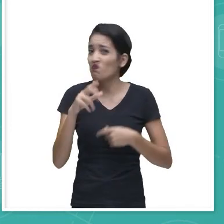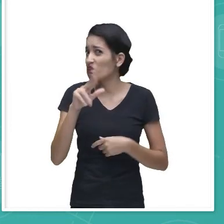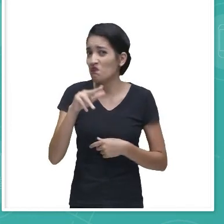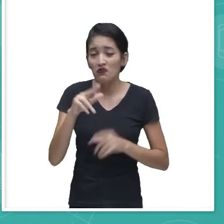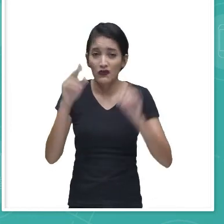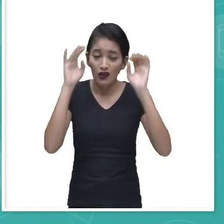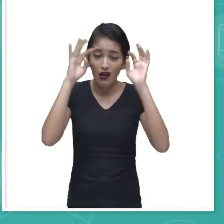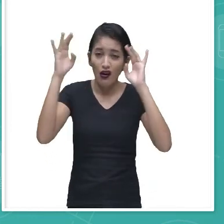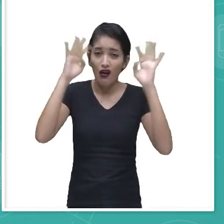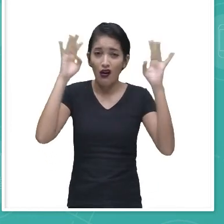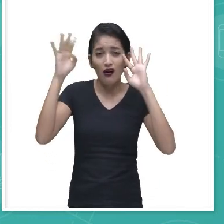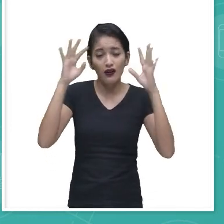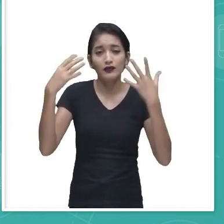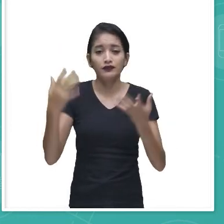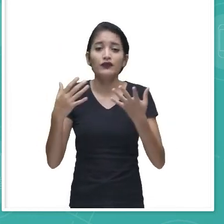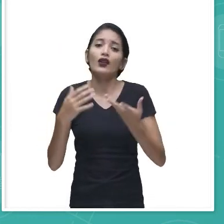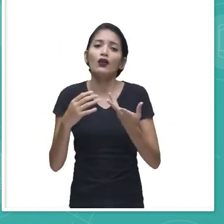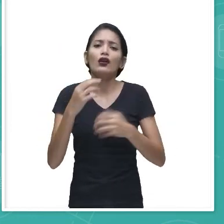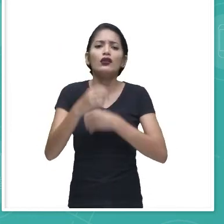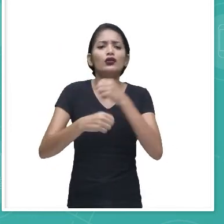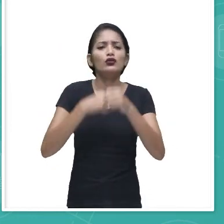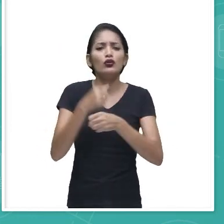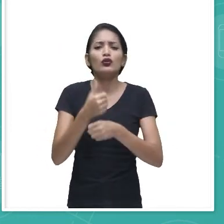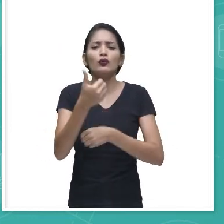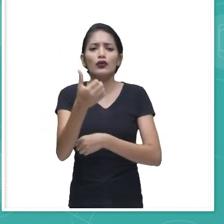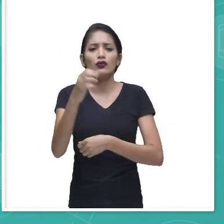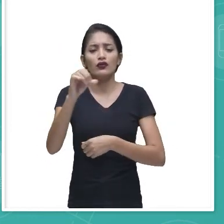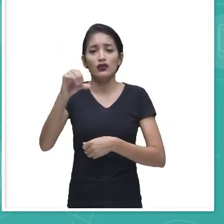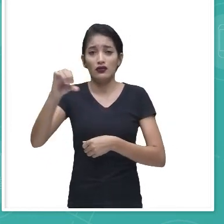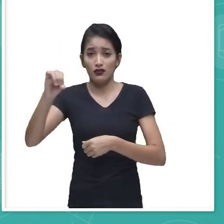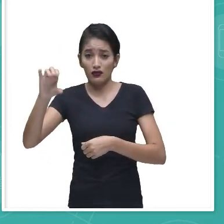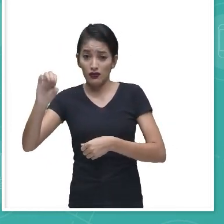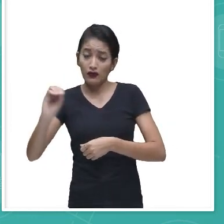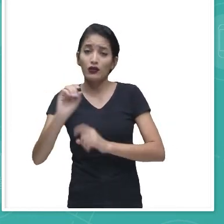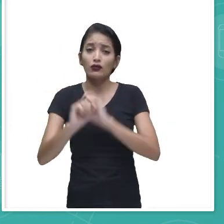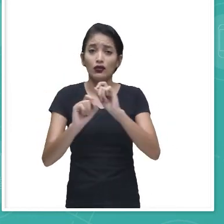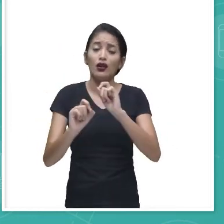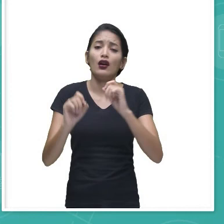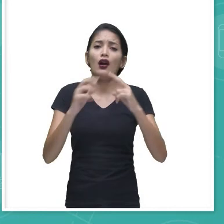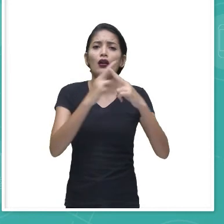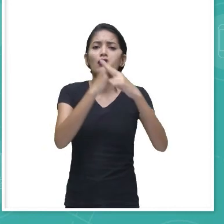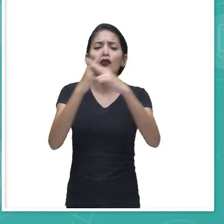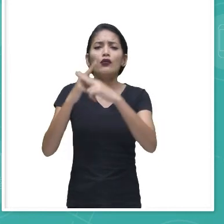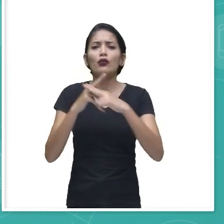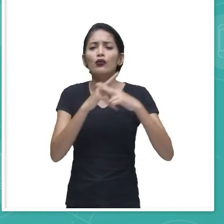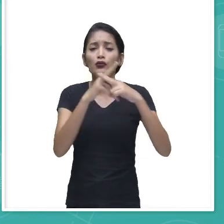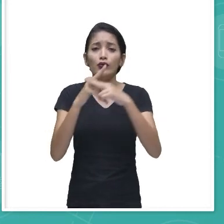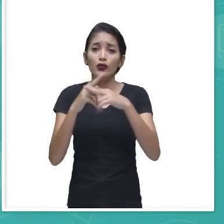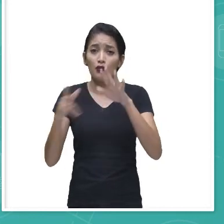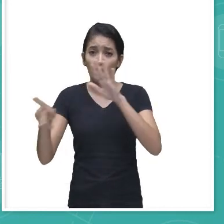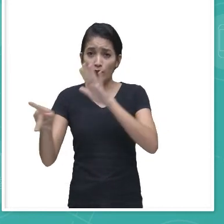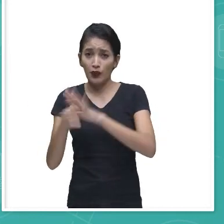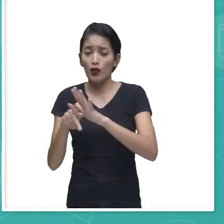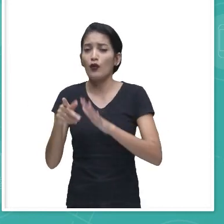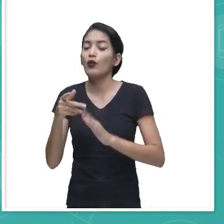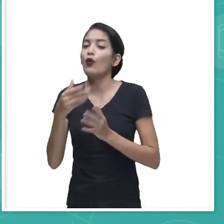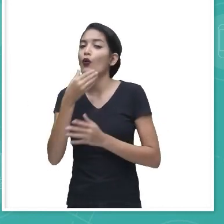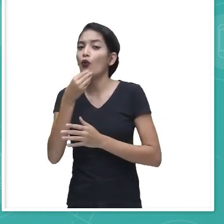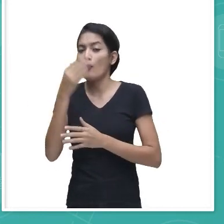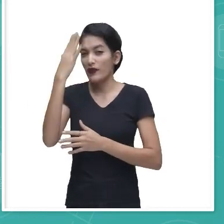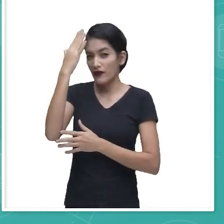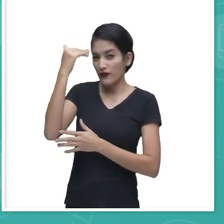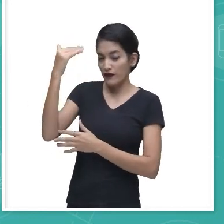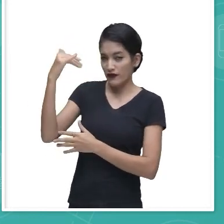desde 1990, a gente tem aí o telescópio Hubble, né, que foi uma homenagem ao astrônomo Edwin Hubble,